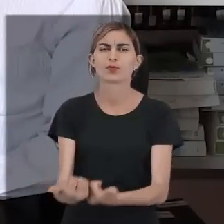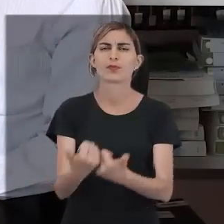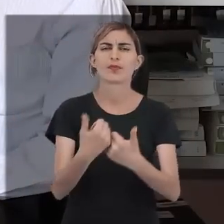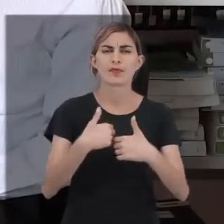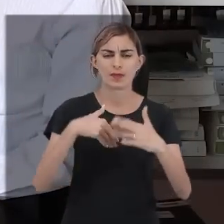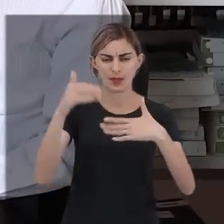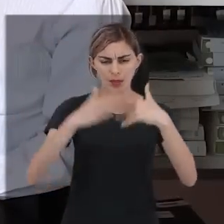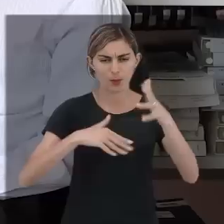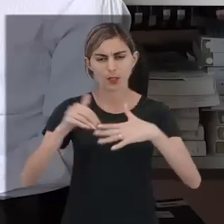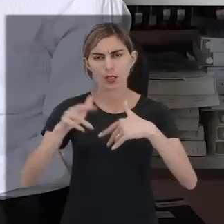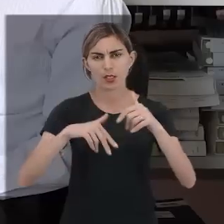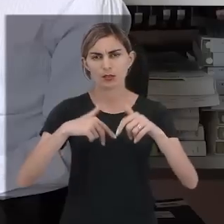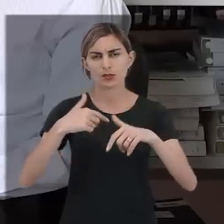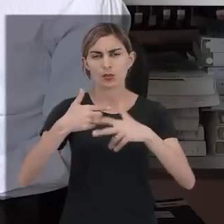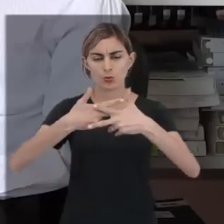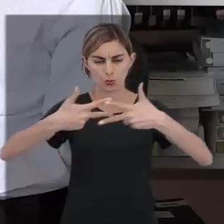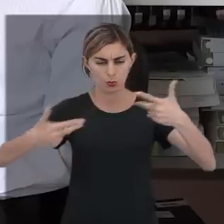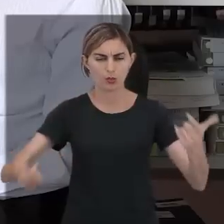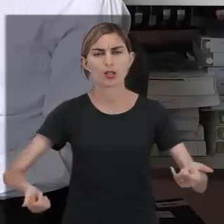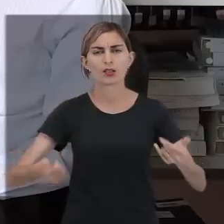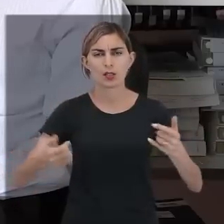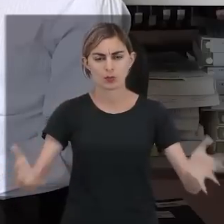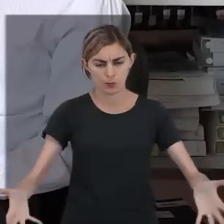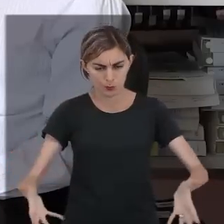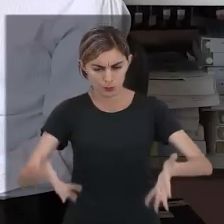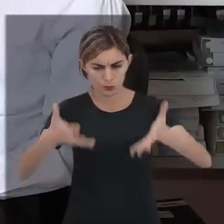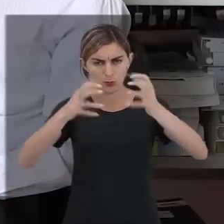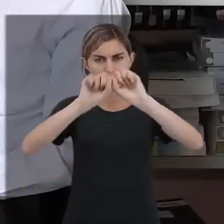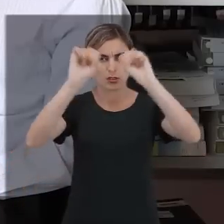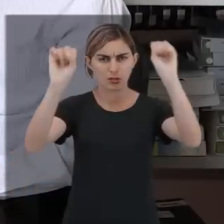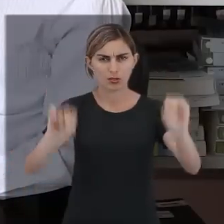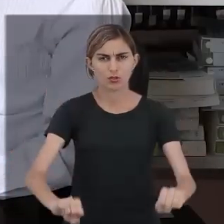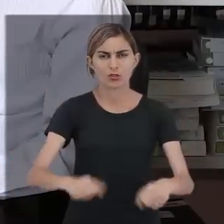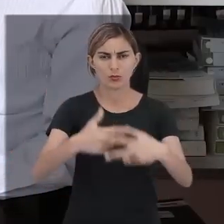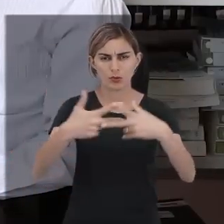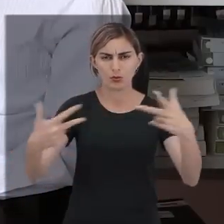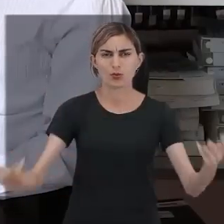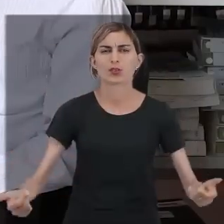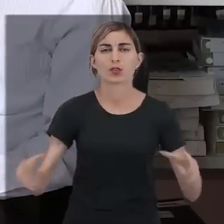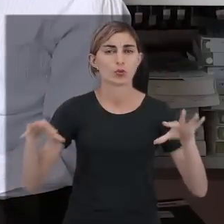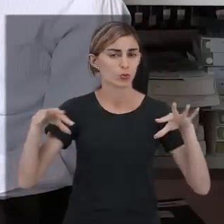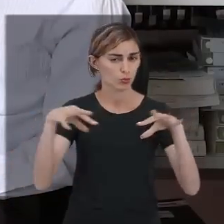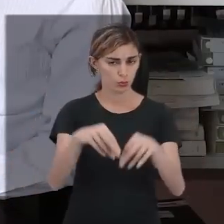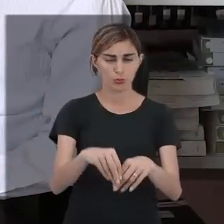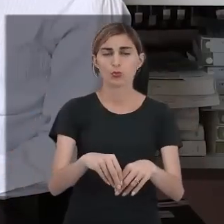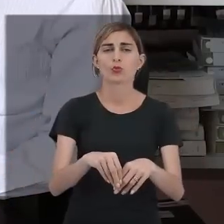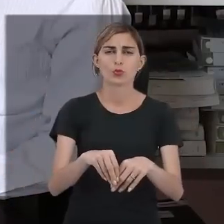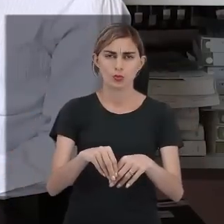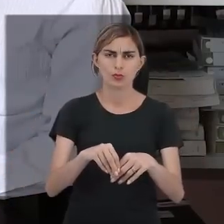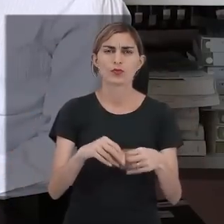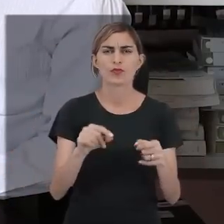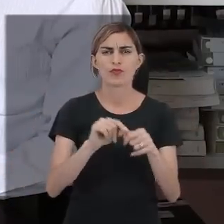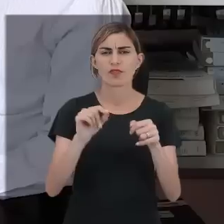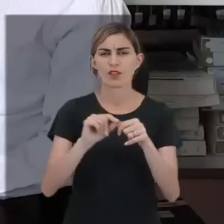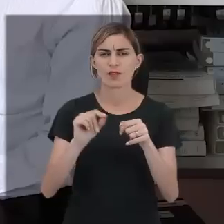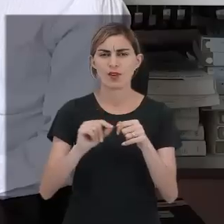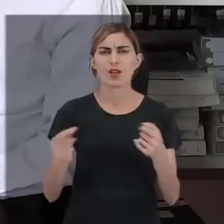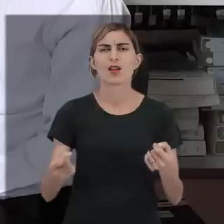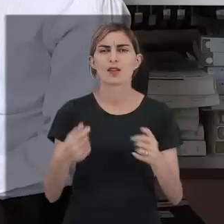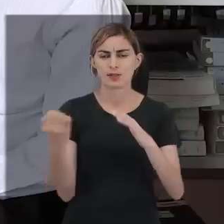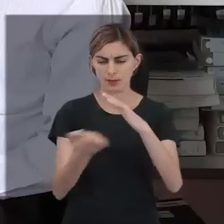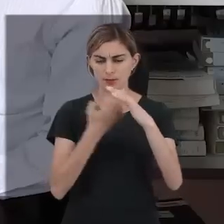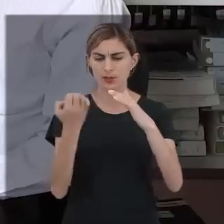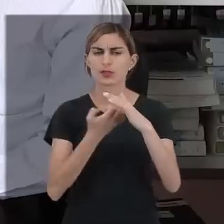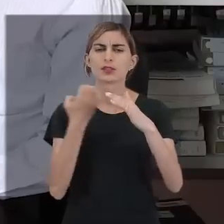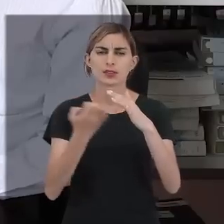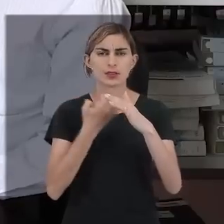na prática de qualidade, né, e no fortalecimento do sistema de qualidade. Então, todas essas ferramentas fazem com que a empresa